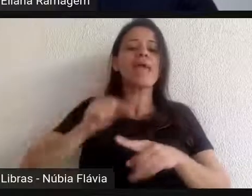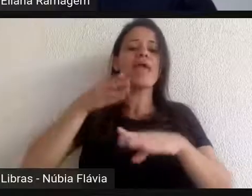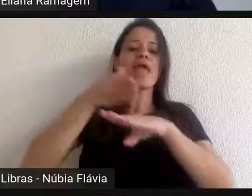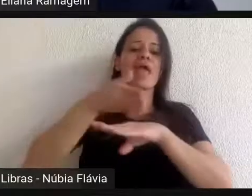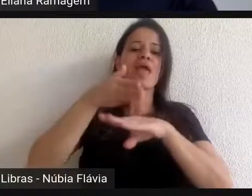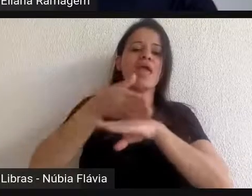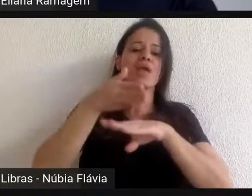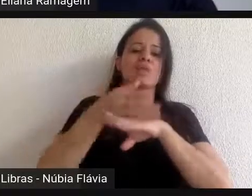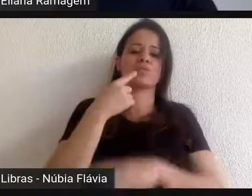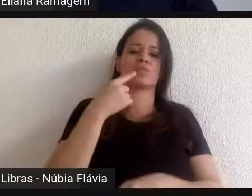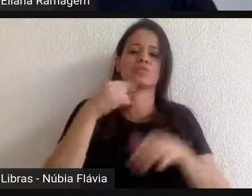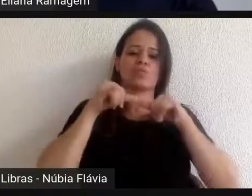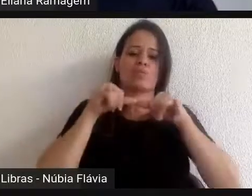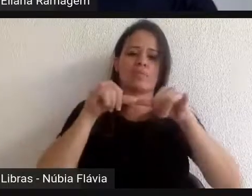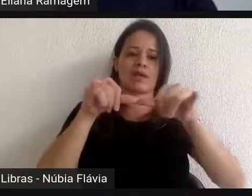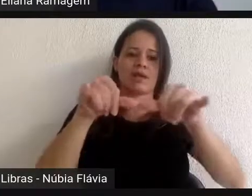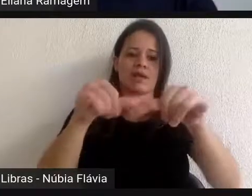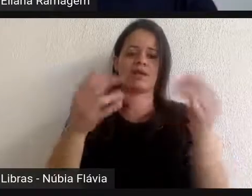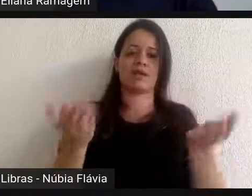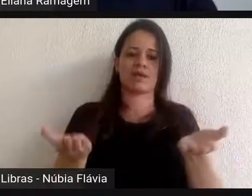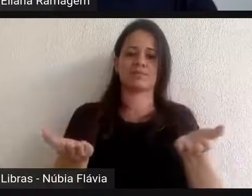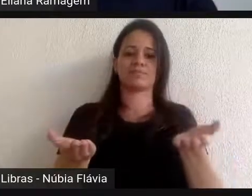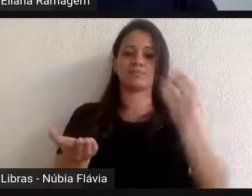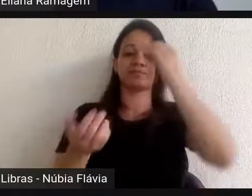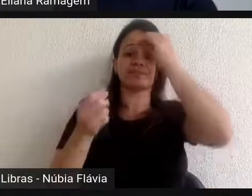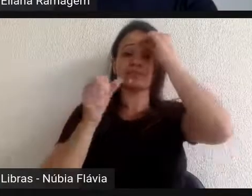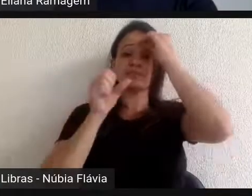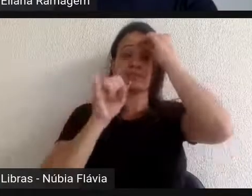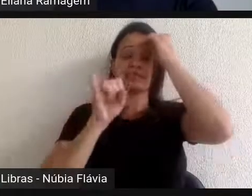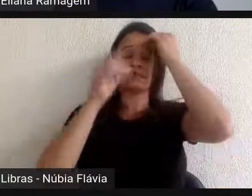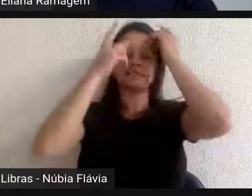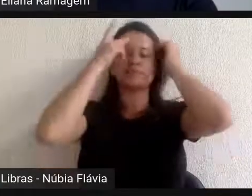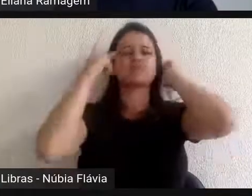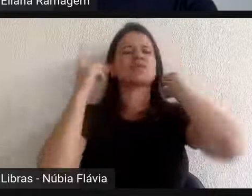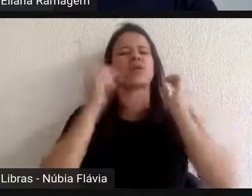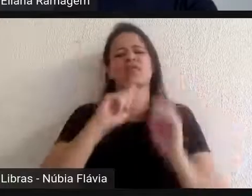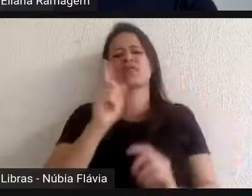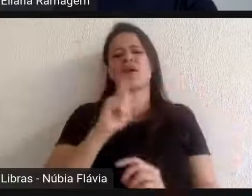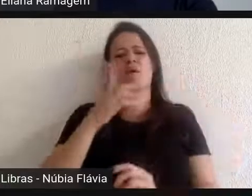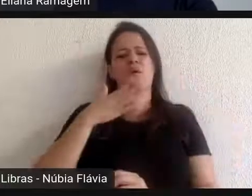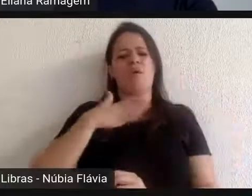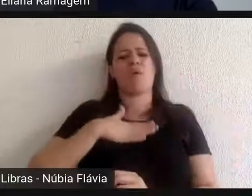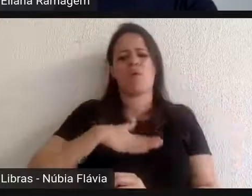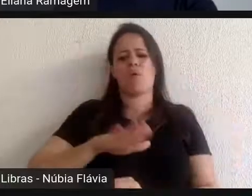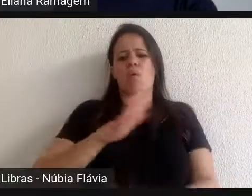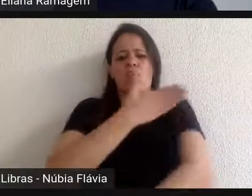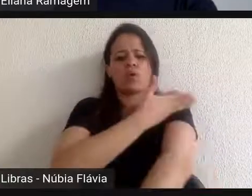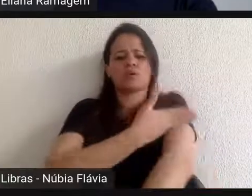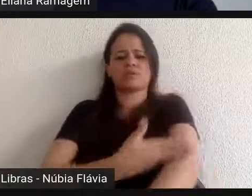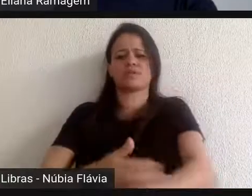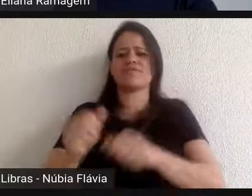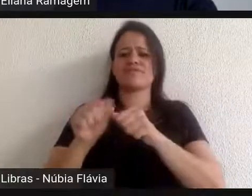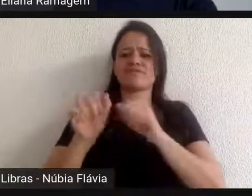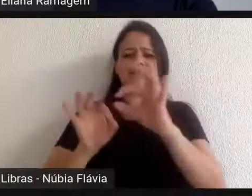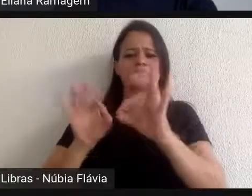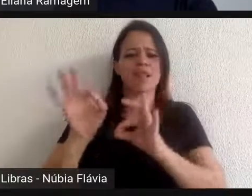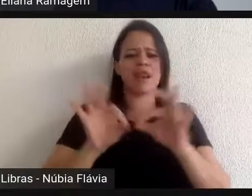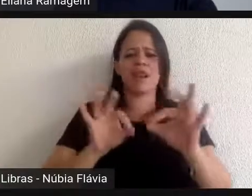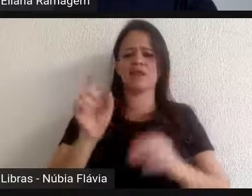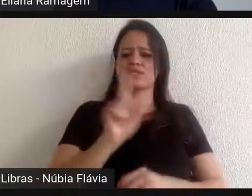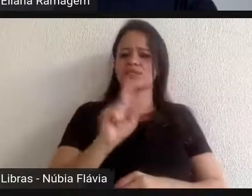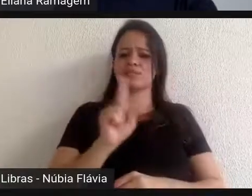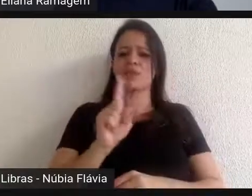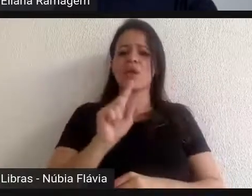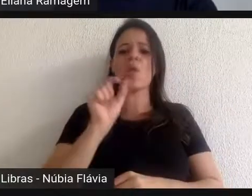de casa, né? Para quem não tem hábito de fazer esse planejamento de cardápio em geral, o que